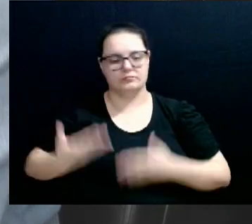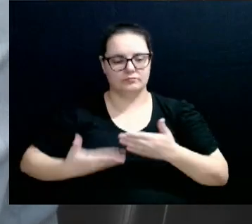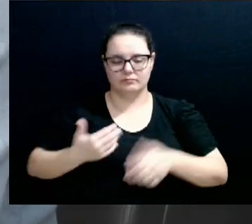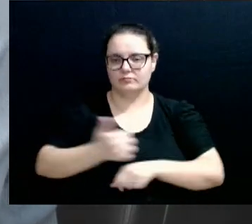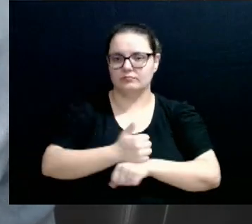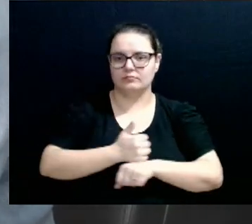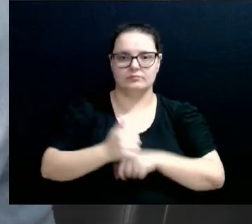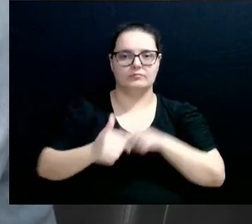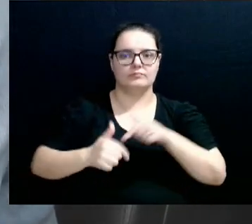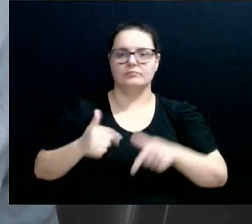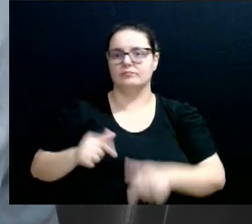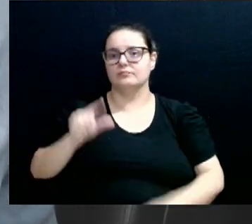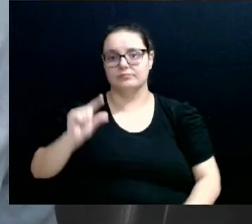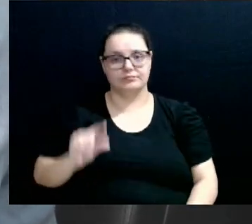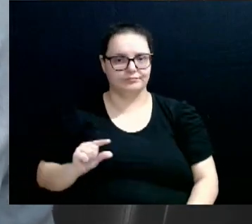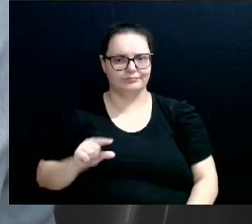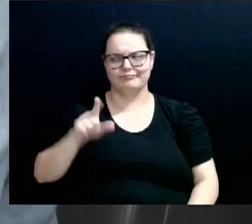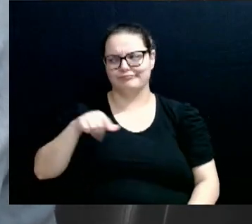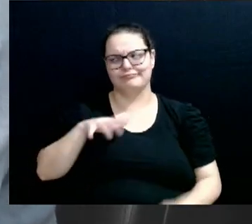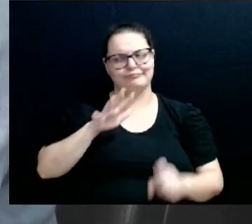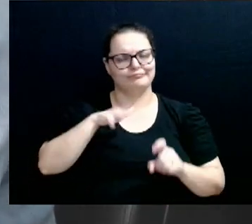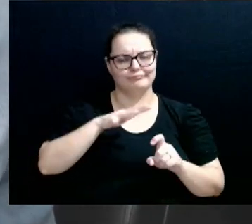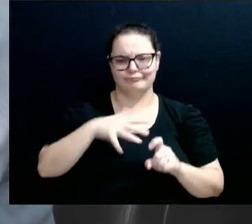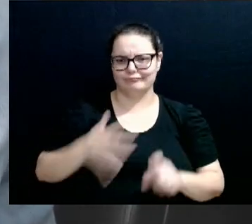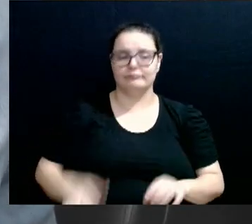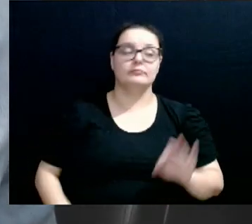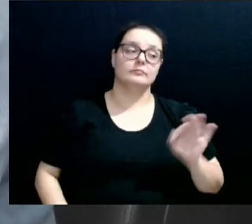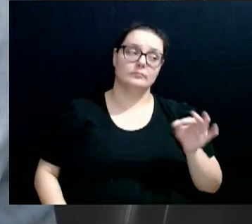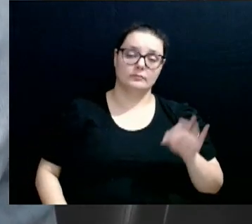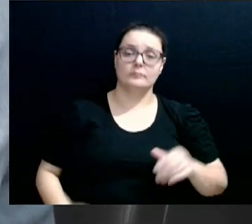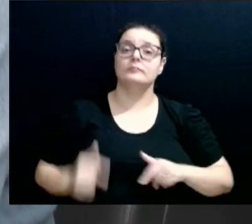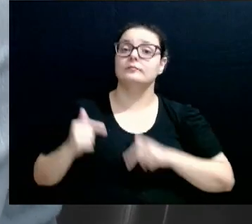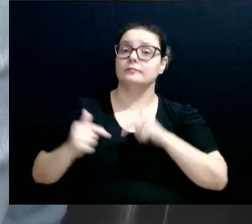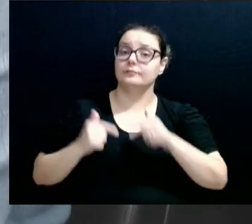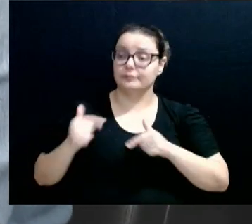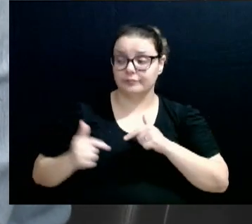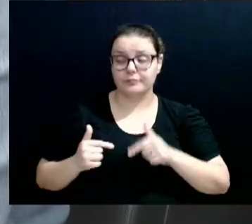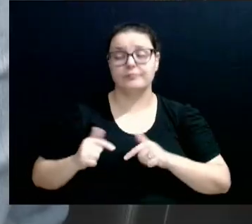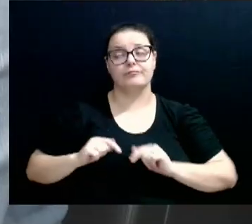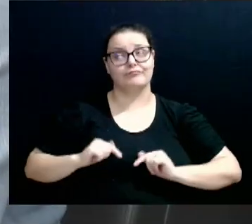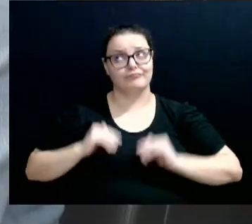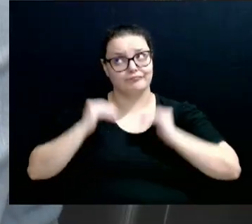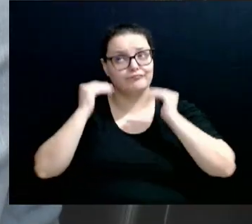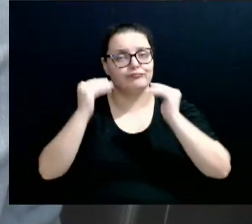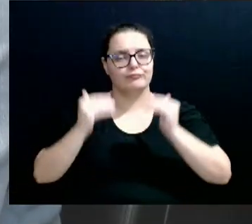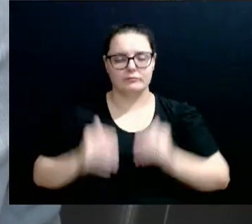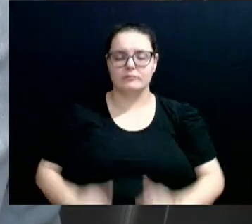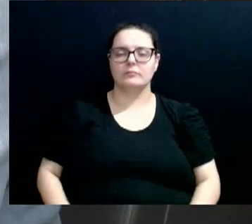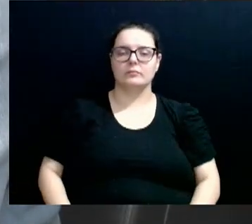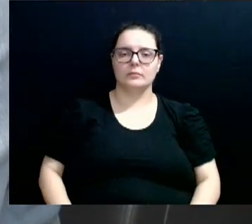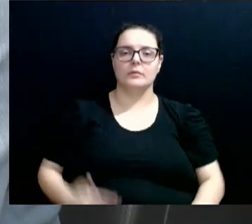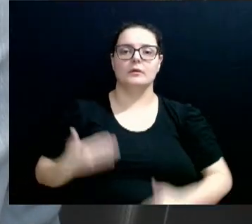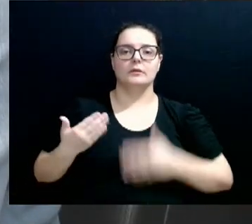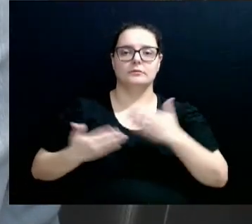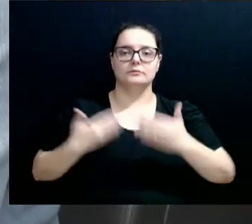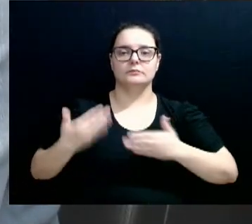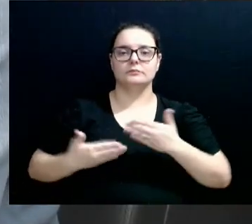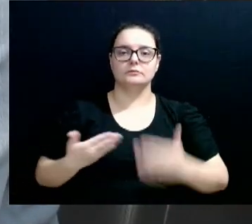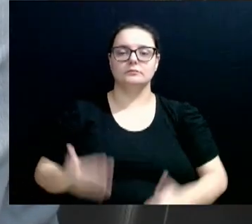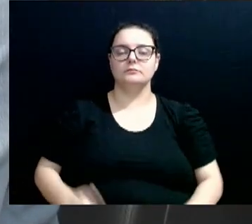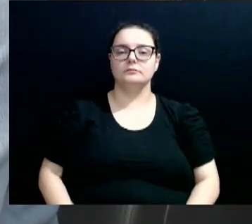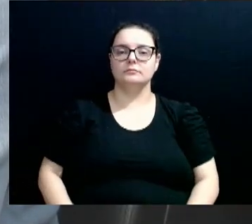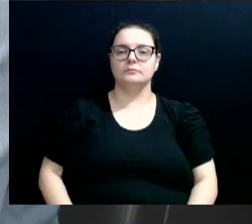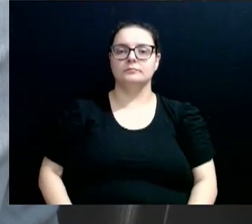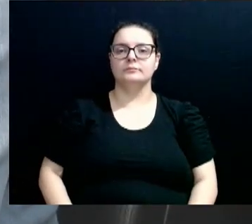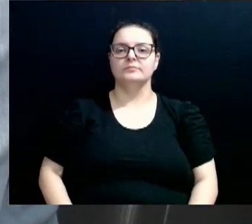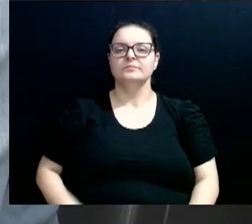um mito, né? Com certeza. A gente trabalha muito, de que o serviço público ele é um peso para o